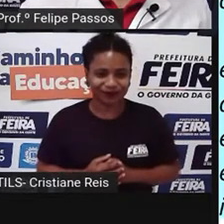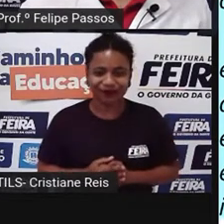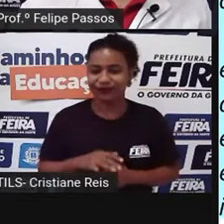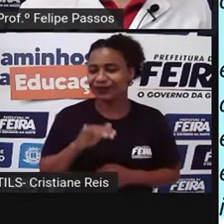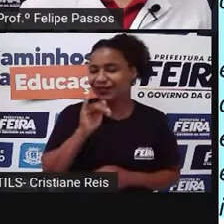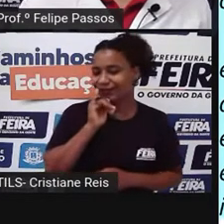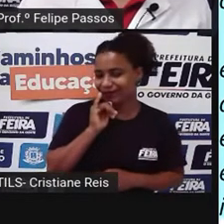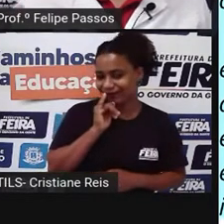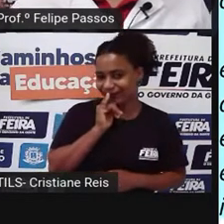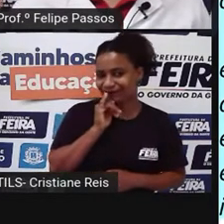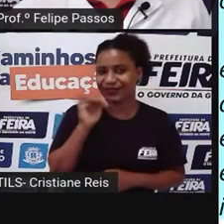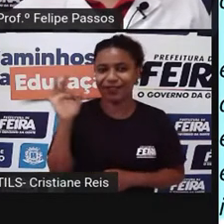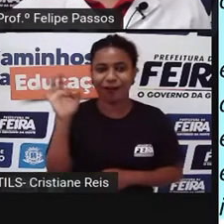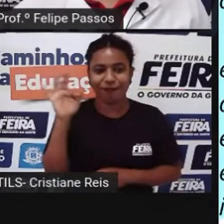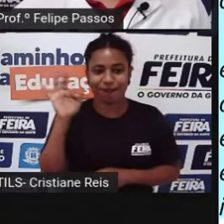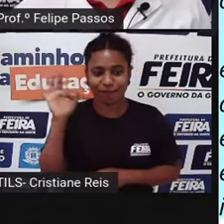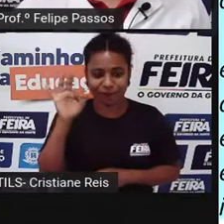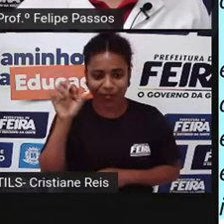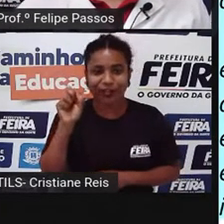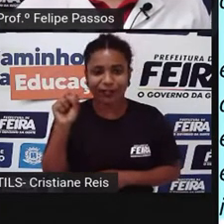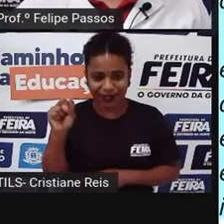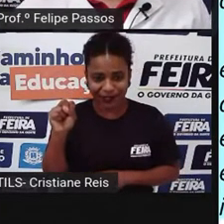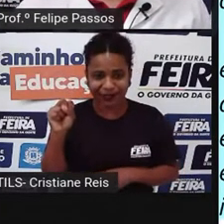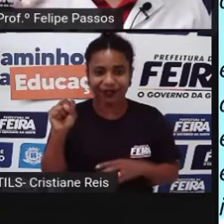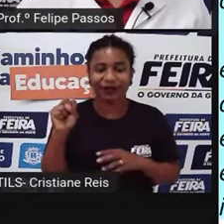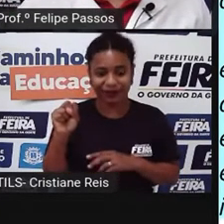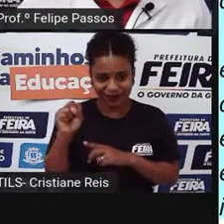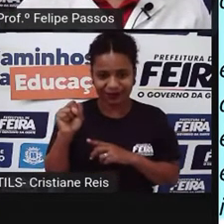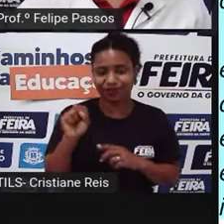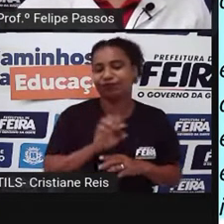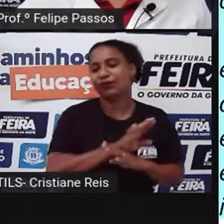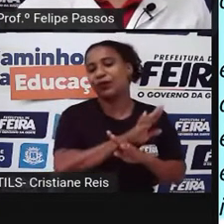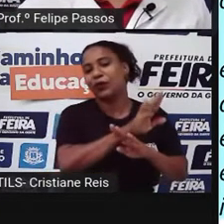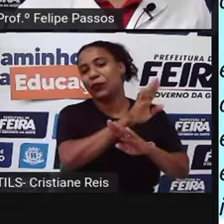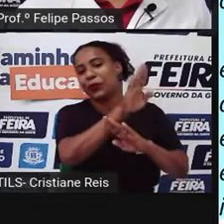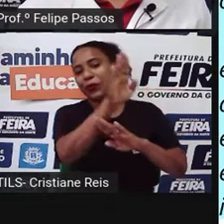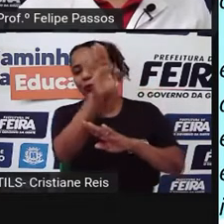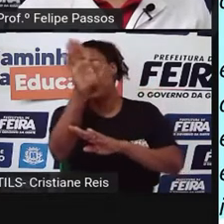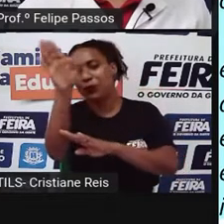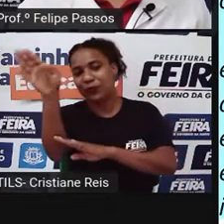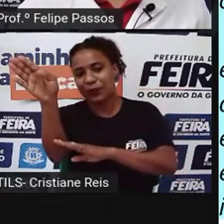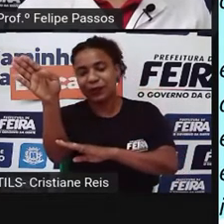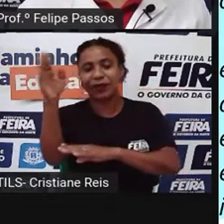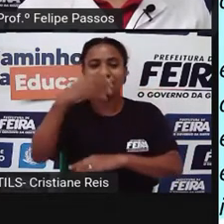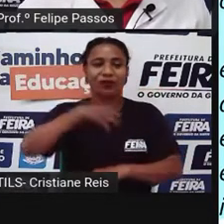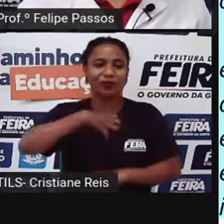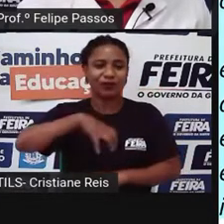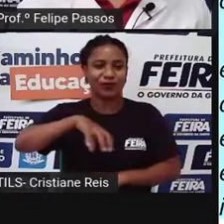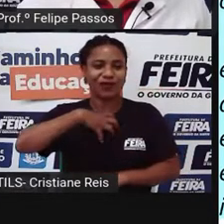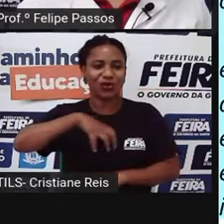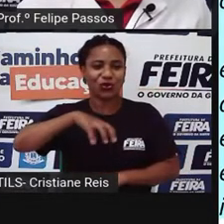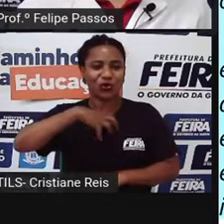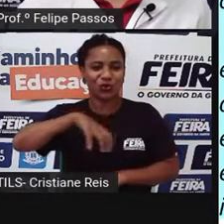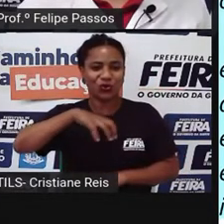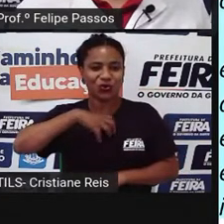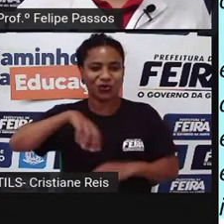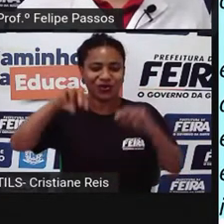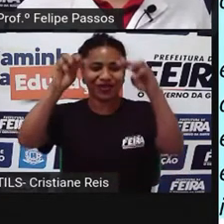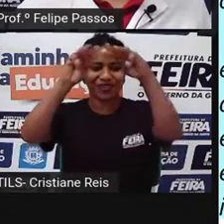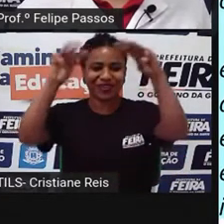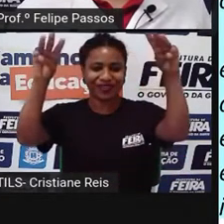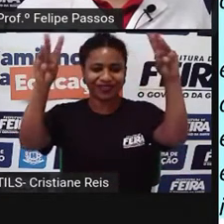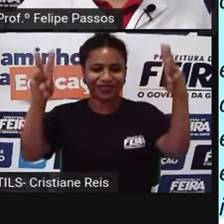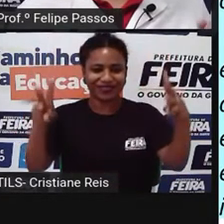de Santana e vai visitar o Centro Histórico de Salvador, não deixamos de ser turistas, né? Se a gente sai de